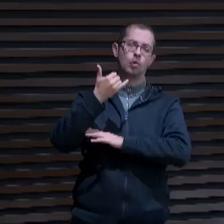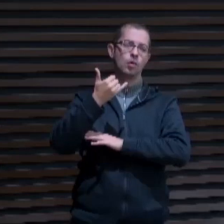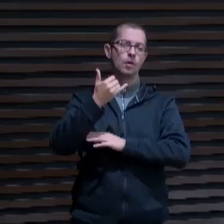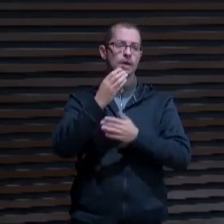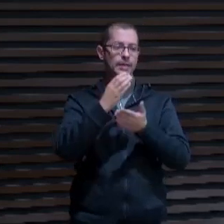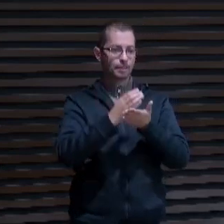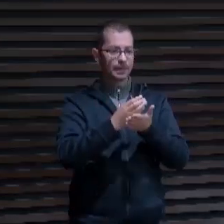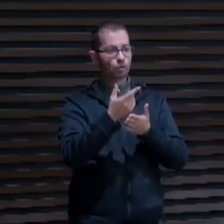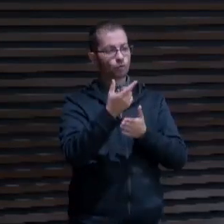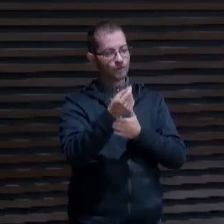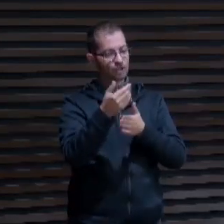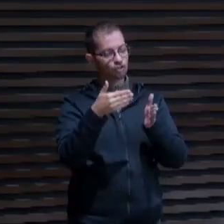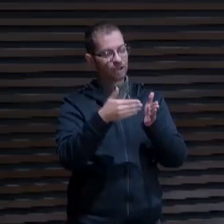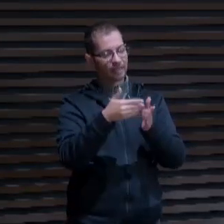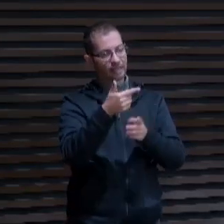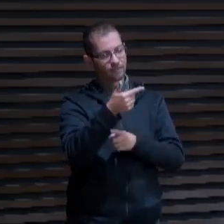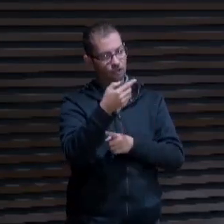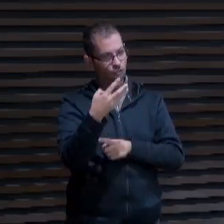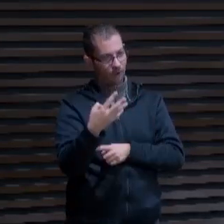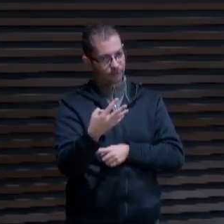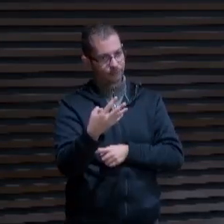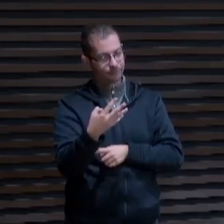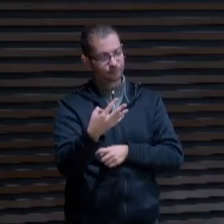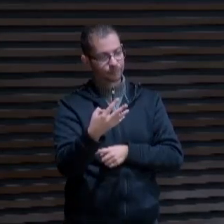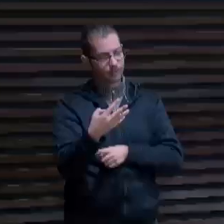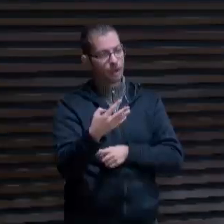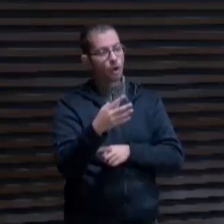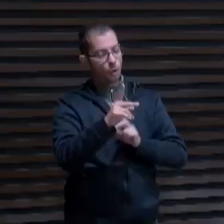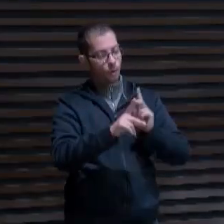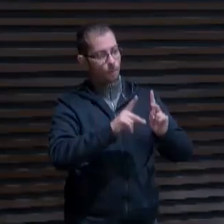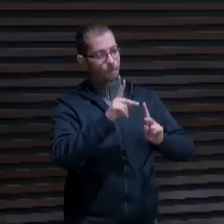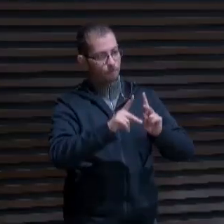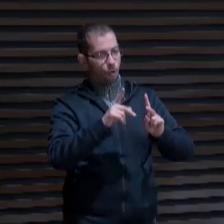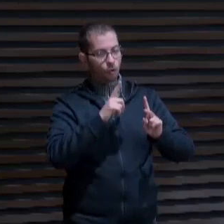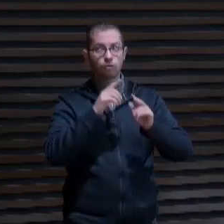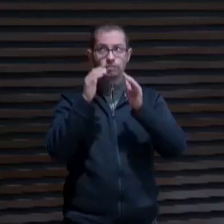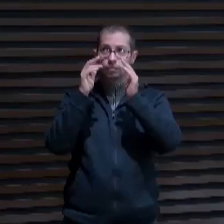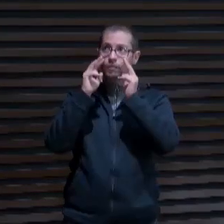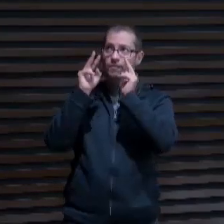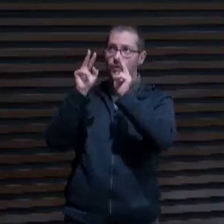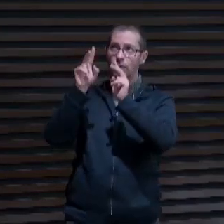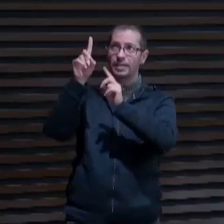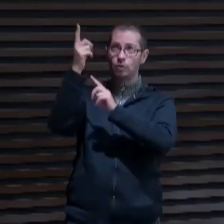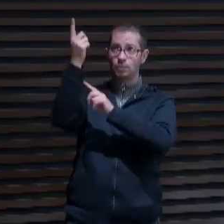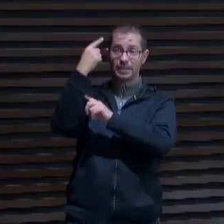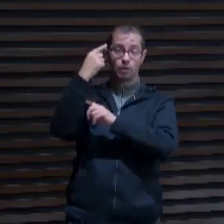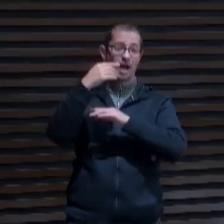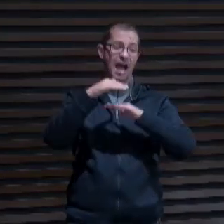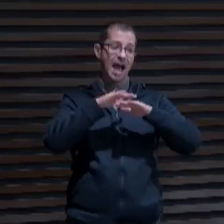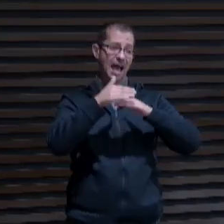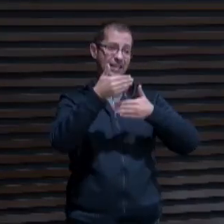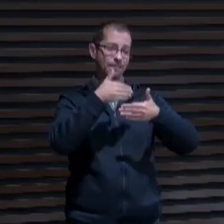22, 23 e 24, então o povo, depois de ouvir tudo que Deus havia falado por meio de Moisés, o que